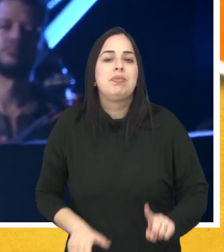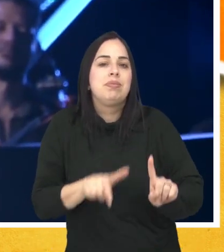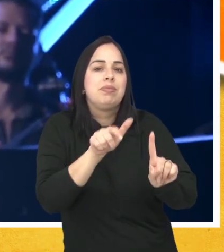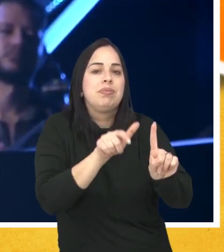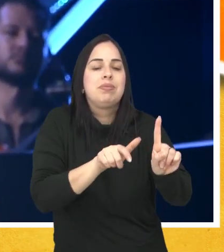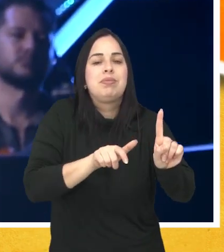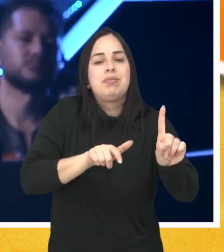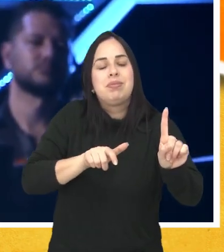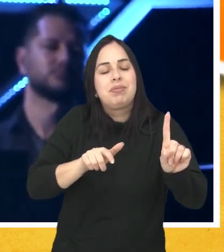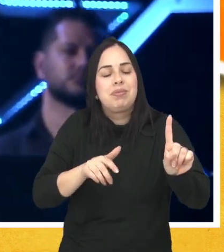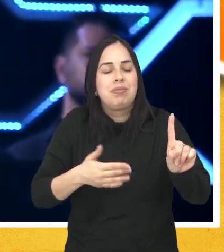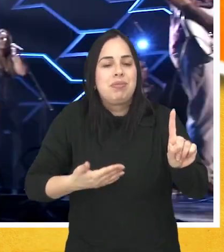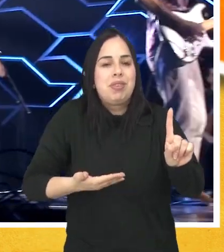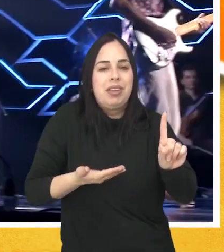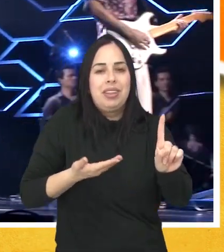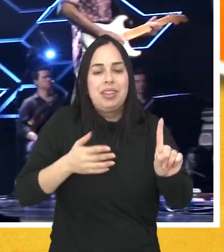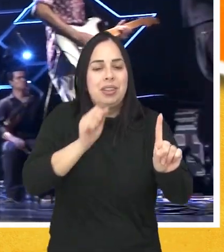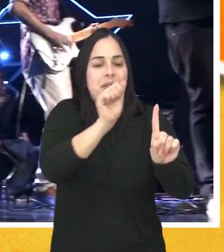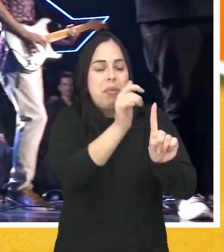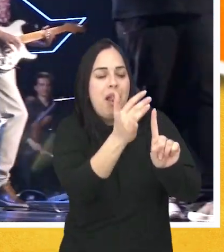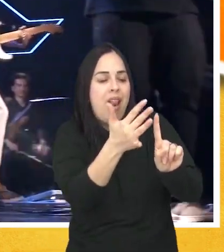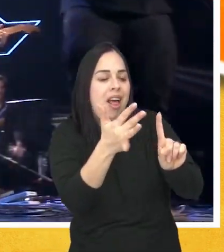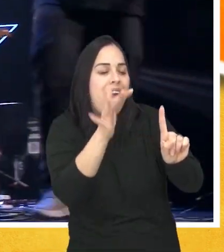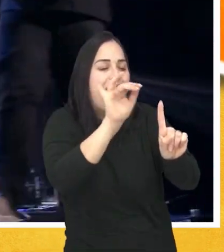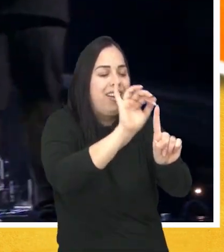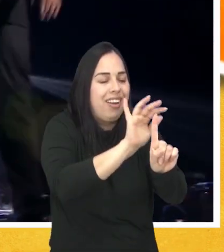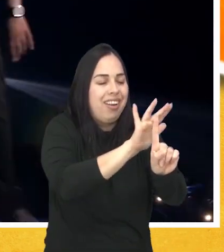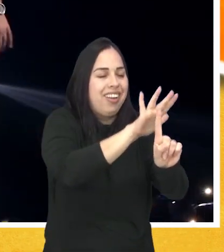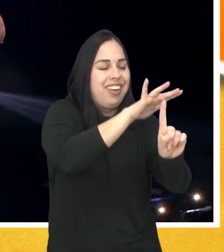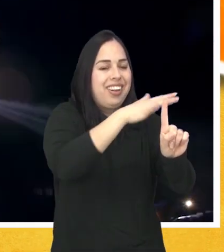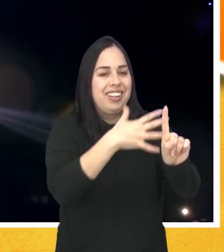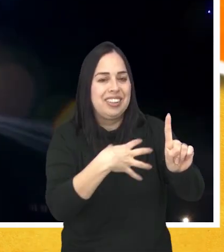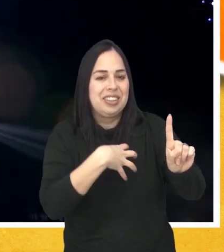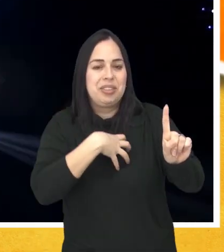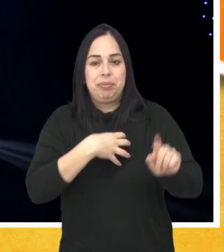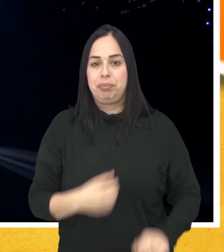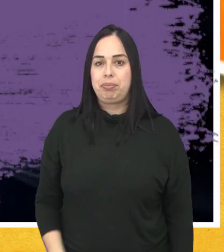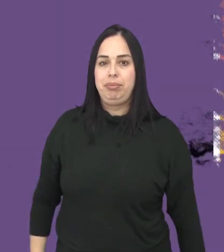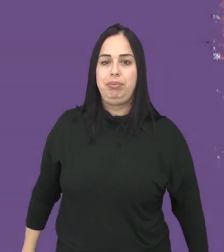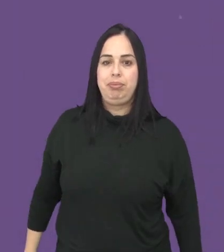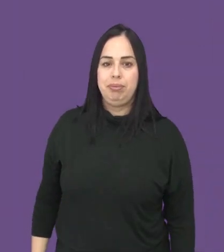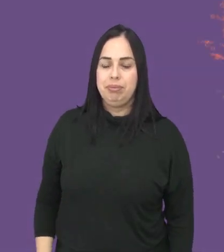Aquela morena de saia pequena com seus olhos grandes parece voar.